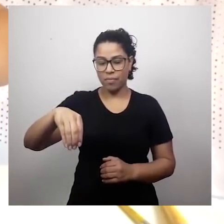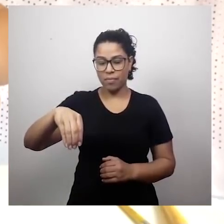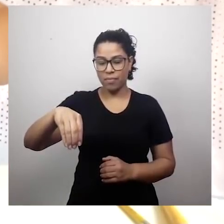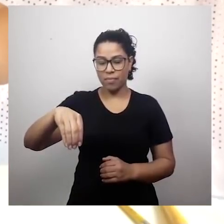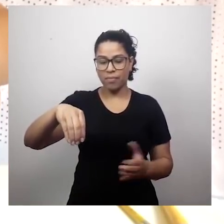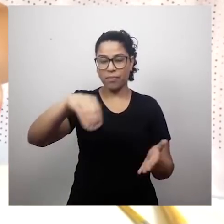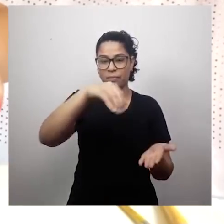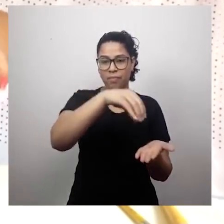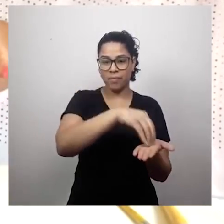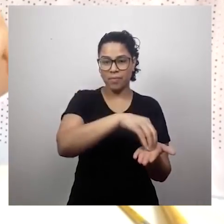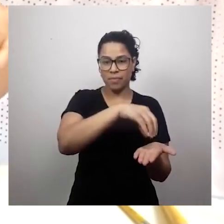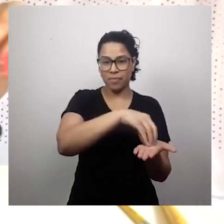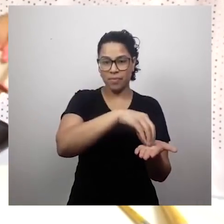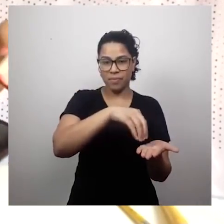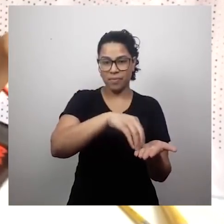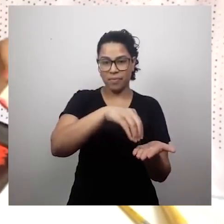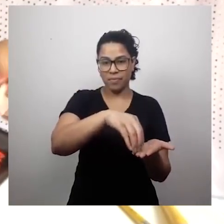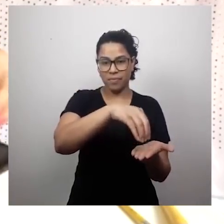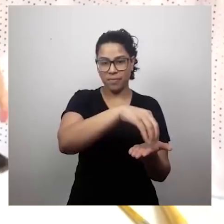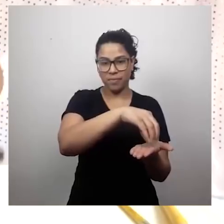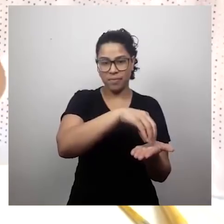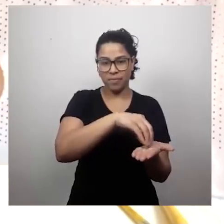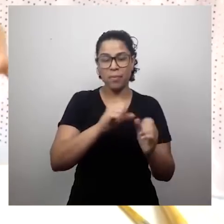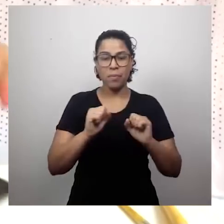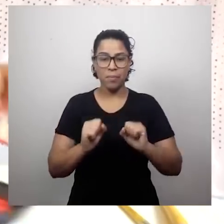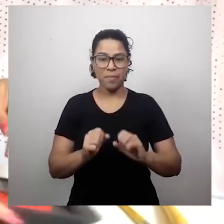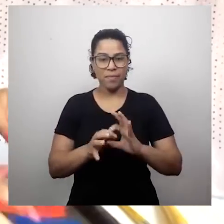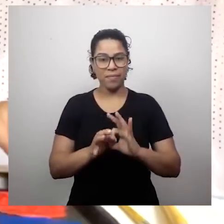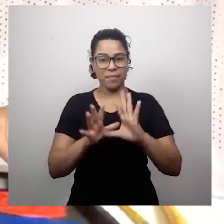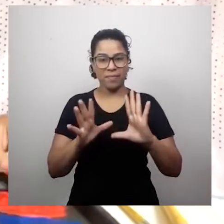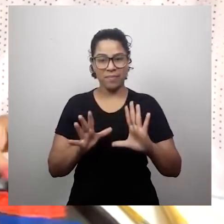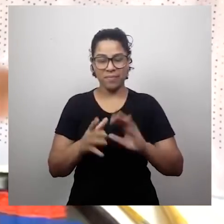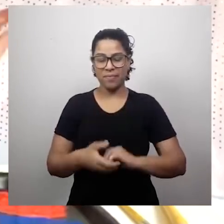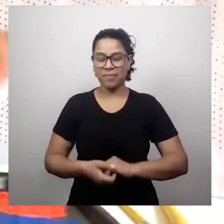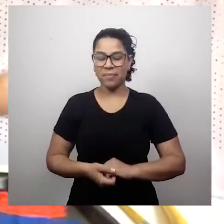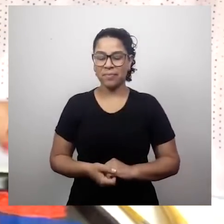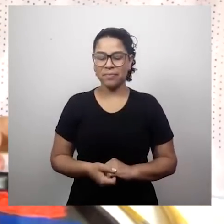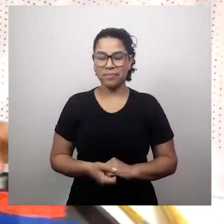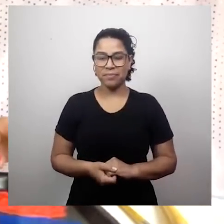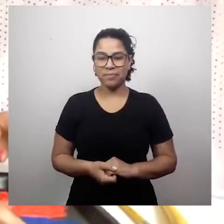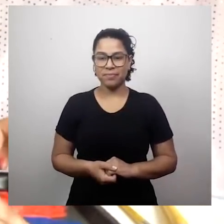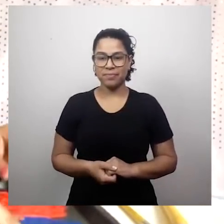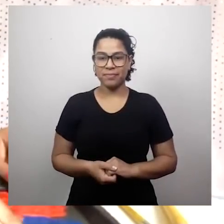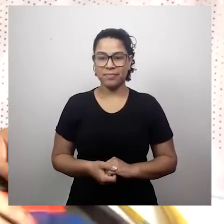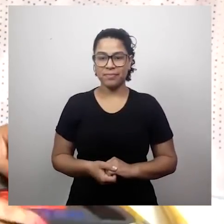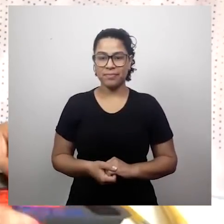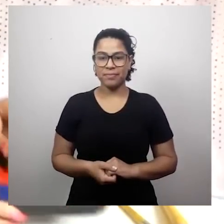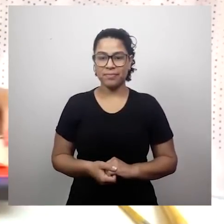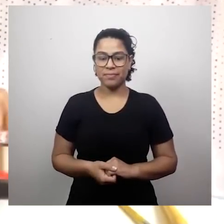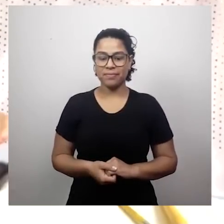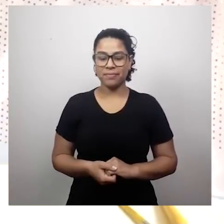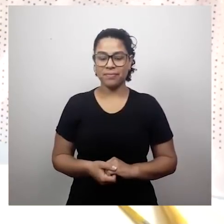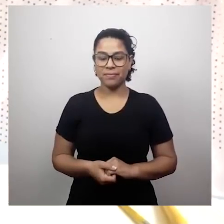bato aqui, coloco aqui. Vou pegar a forma de coração